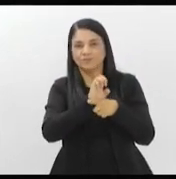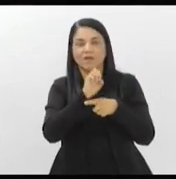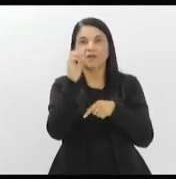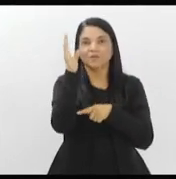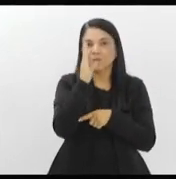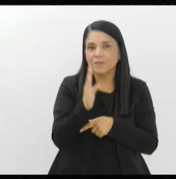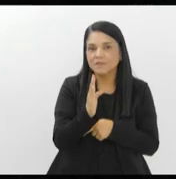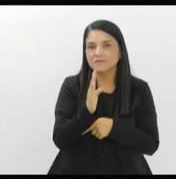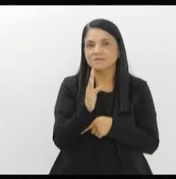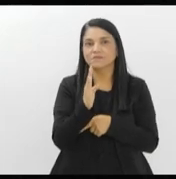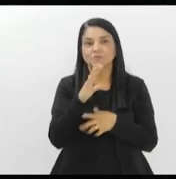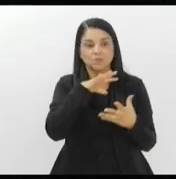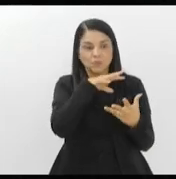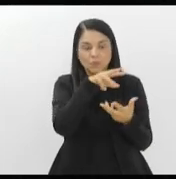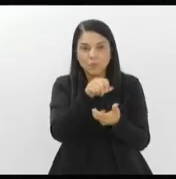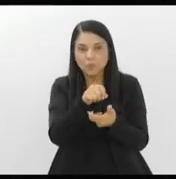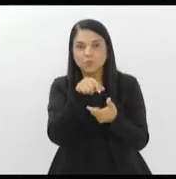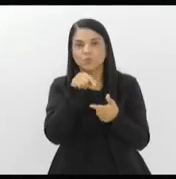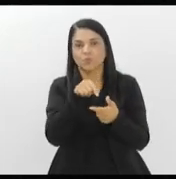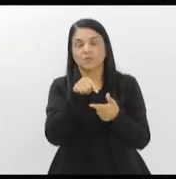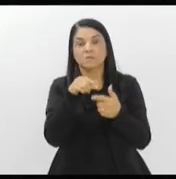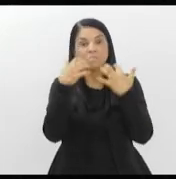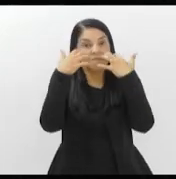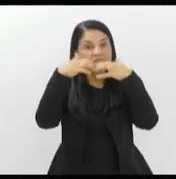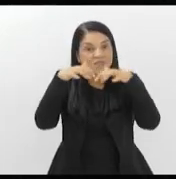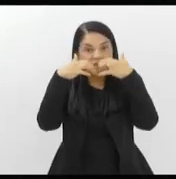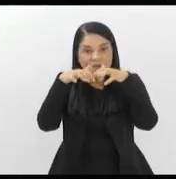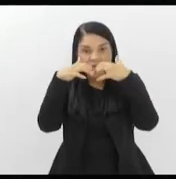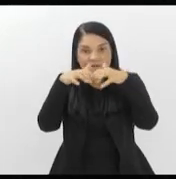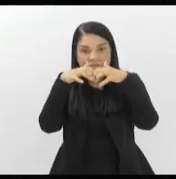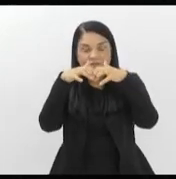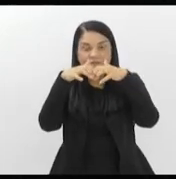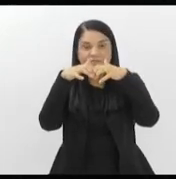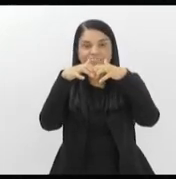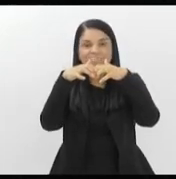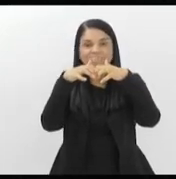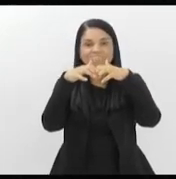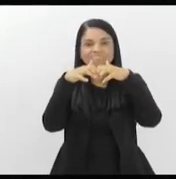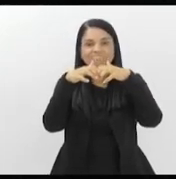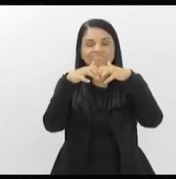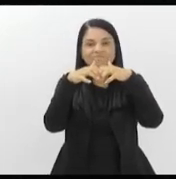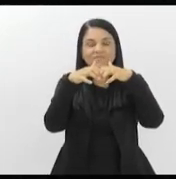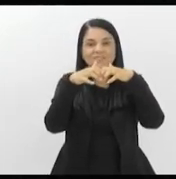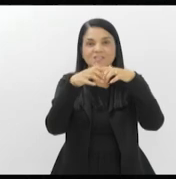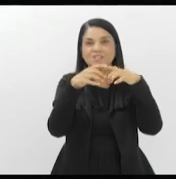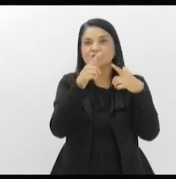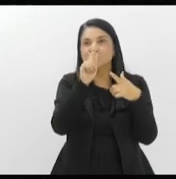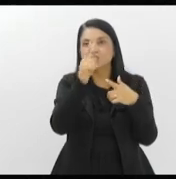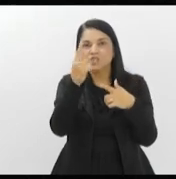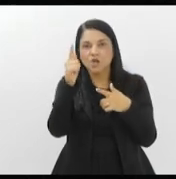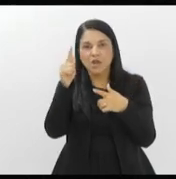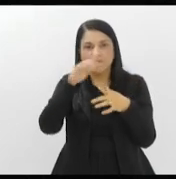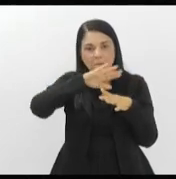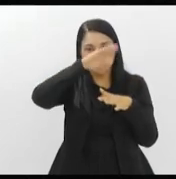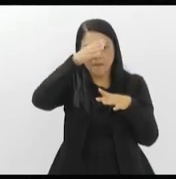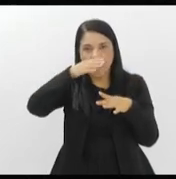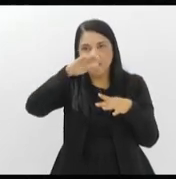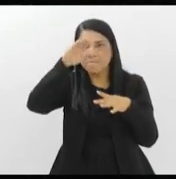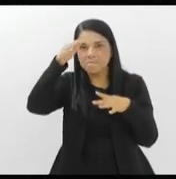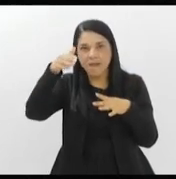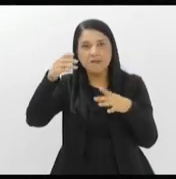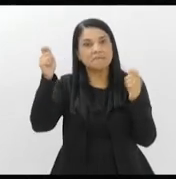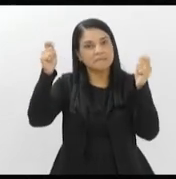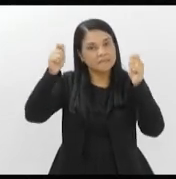país, de todo o mundo, de que em Petrópolis, pela sua condição geográfica de montanhas, tem